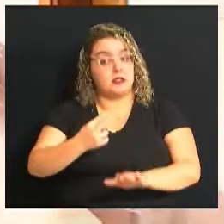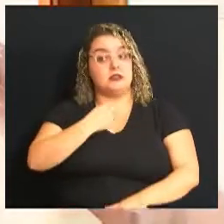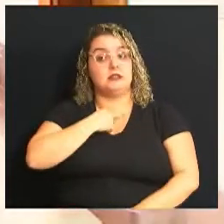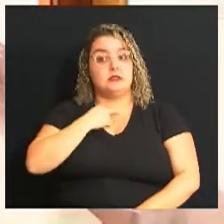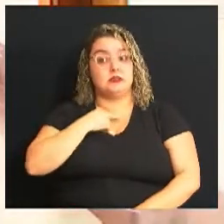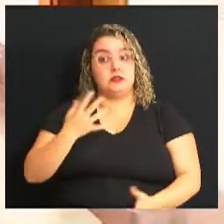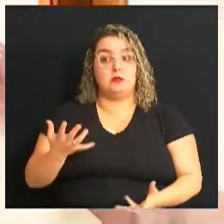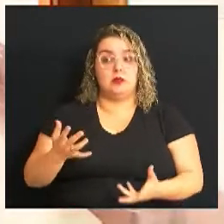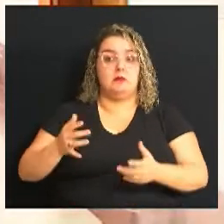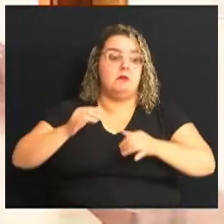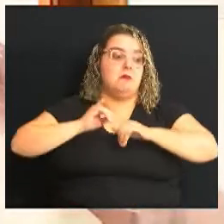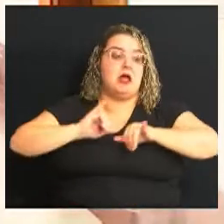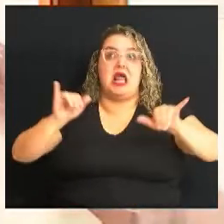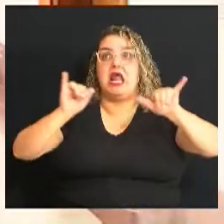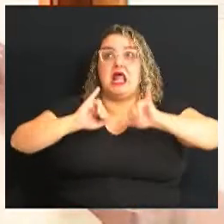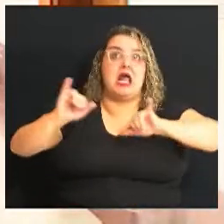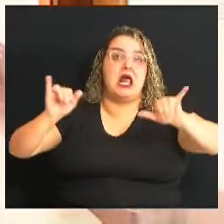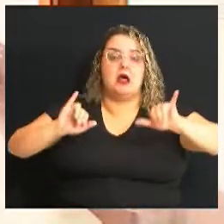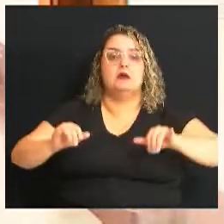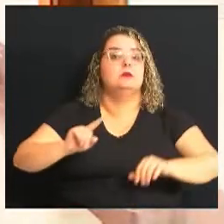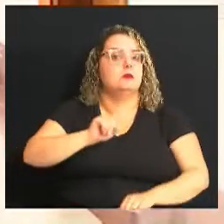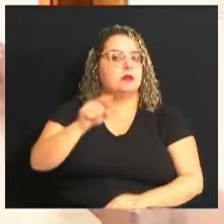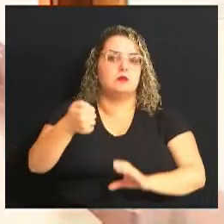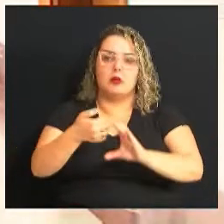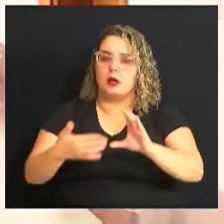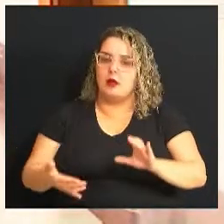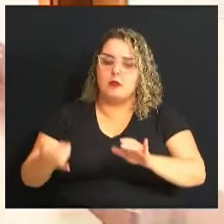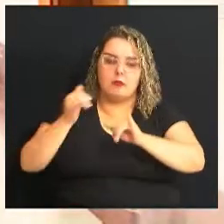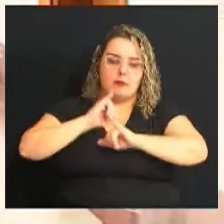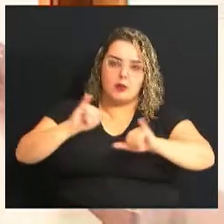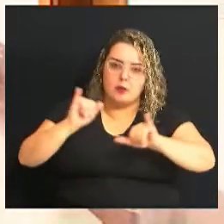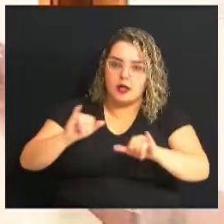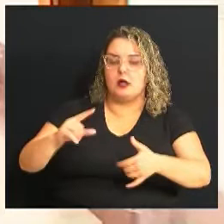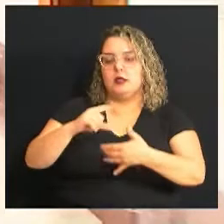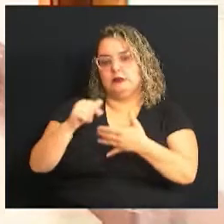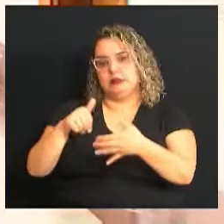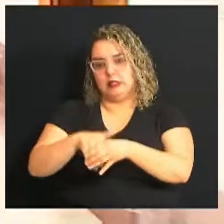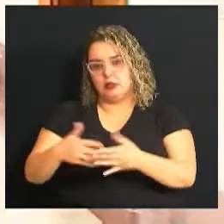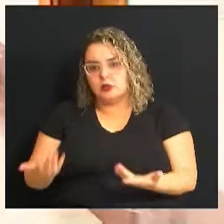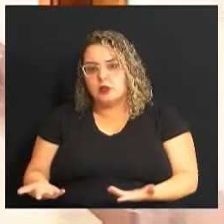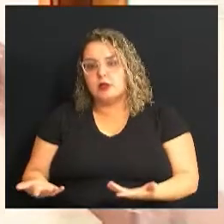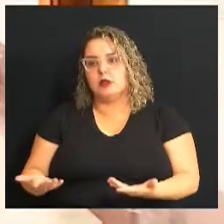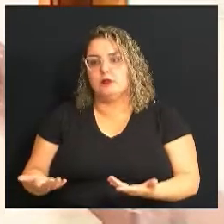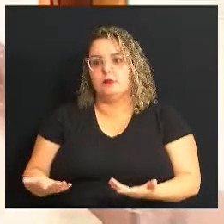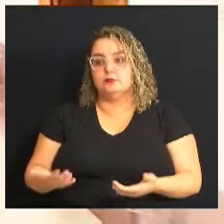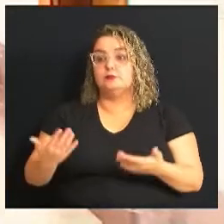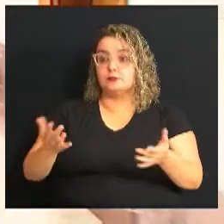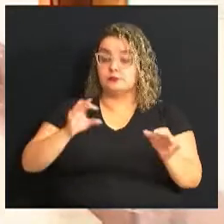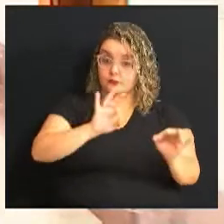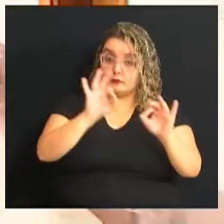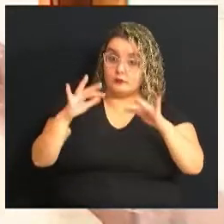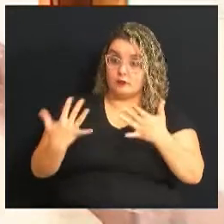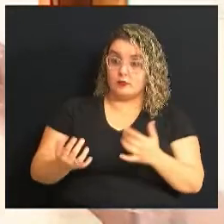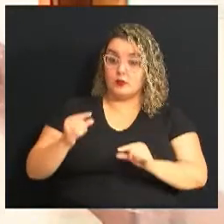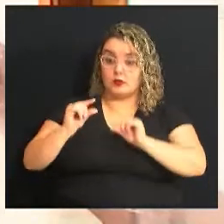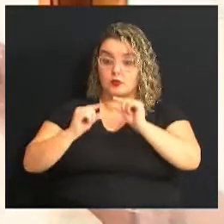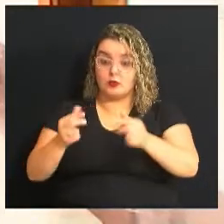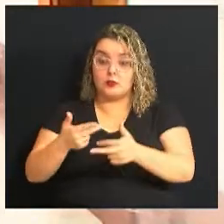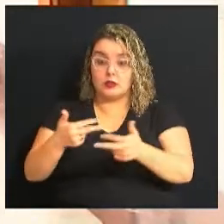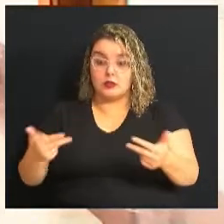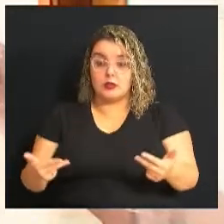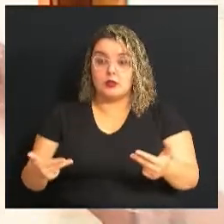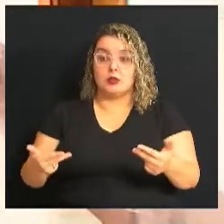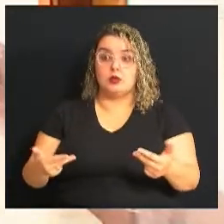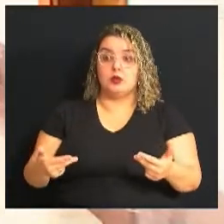aglomere para aquilo ali não ser caracterizado como propaganda eleitoral. E bom, a gente está aqui acompanhando um pouco dos bastidores, estamos aqui no Palácio